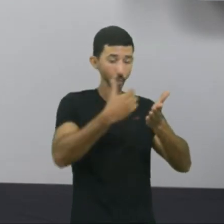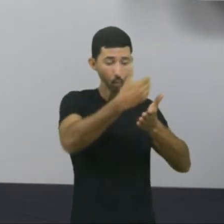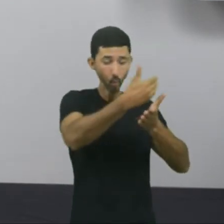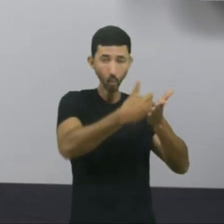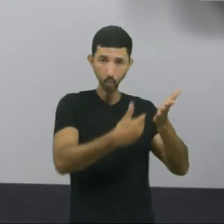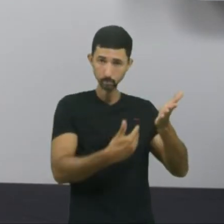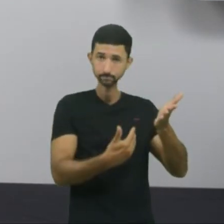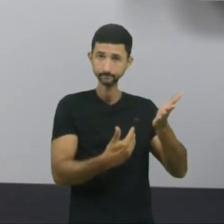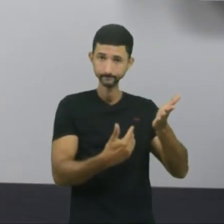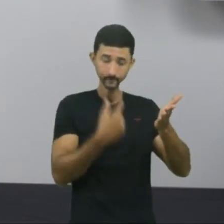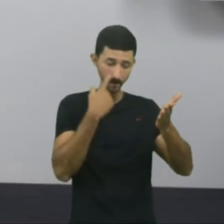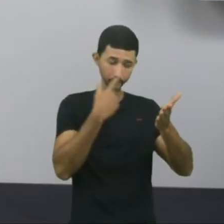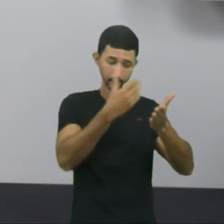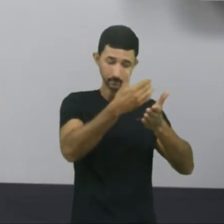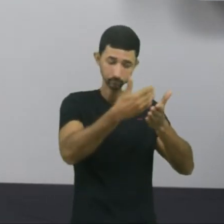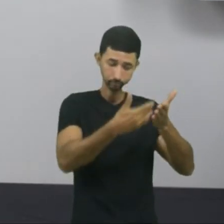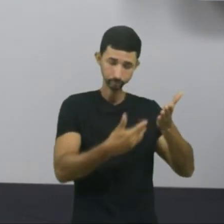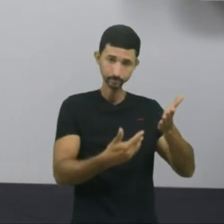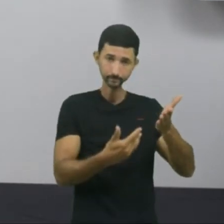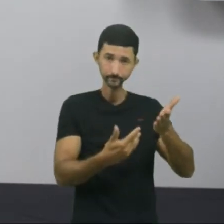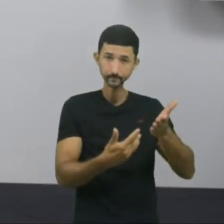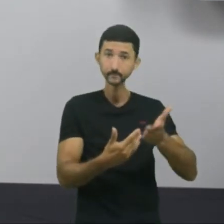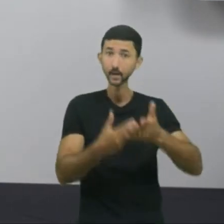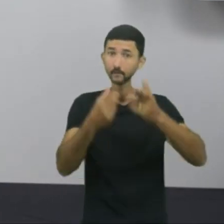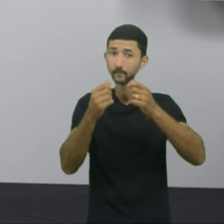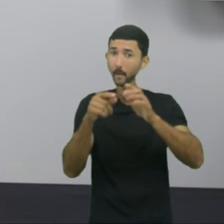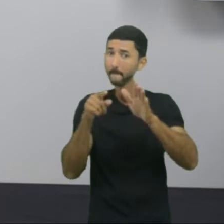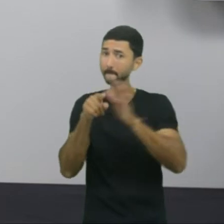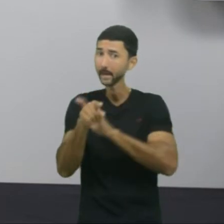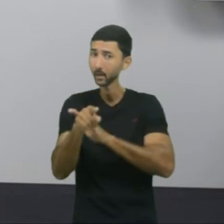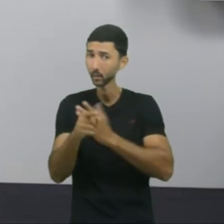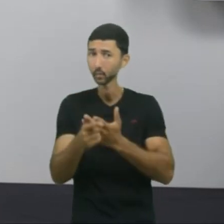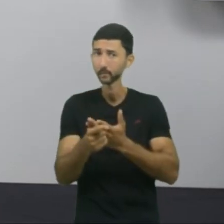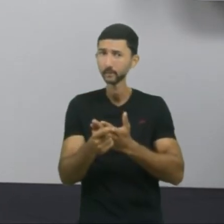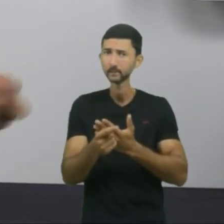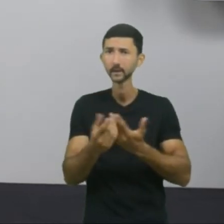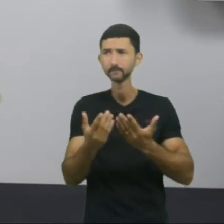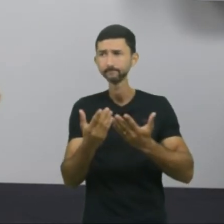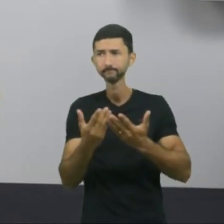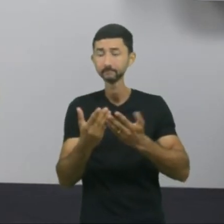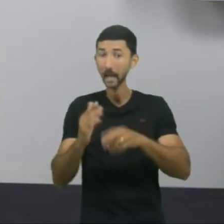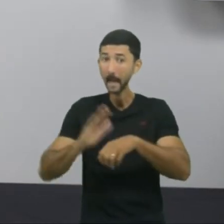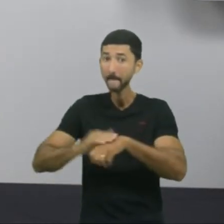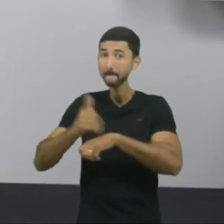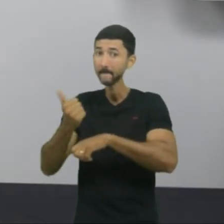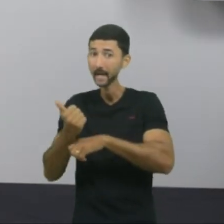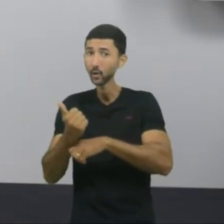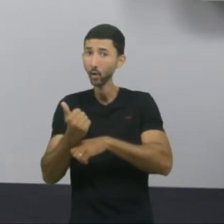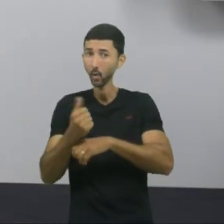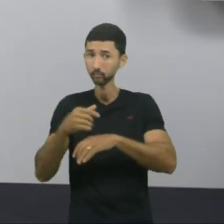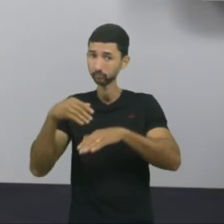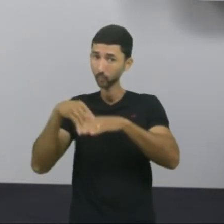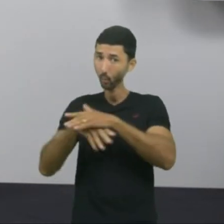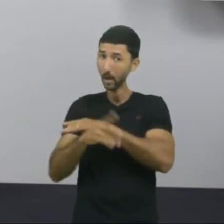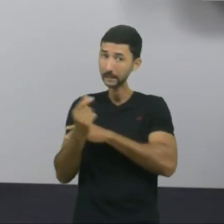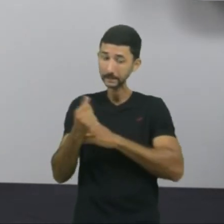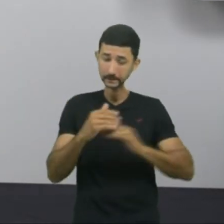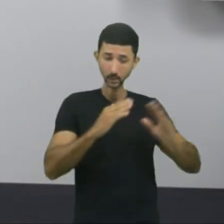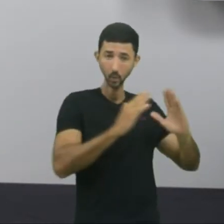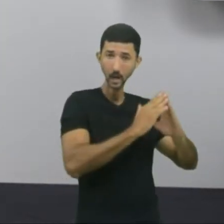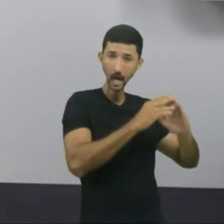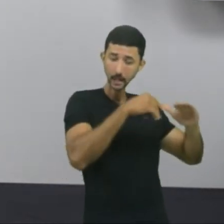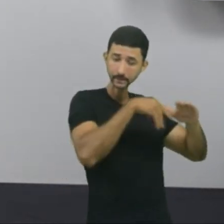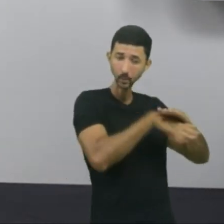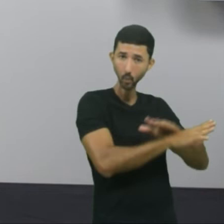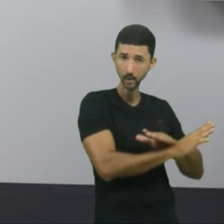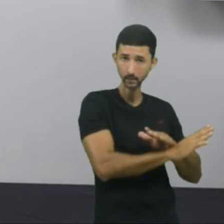mostrar para vocês, eu te faço a pergunta: seria mais vantajoso guardar o dinheiro em casa